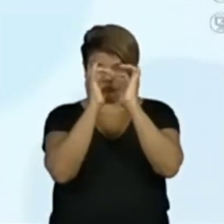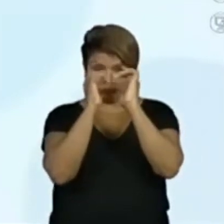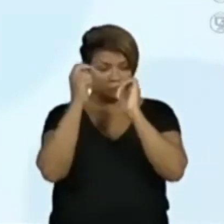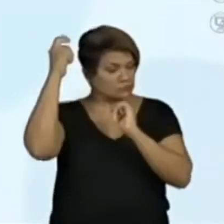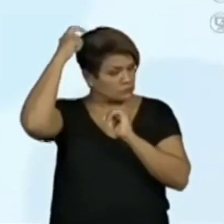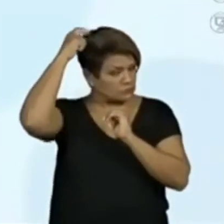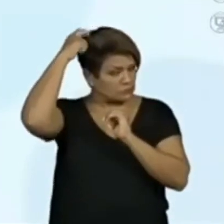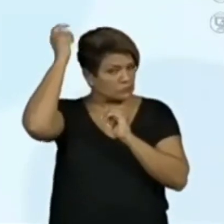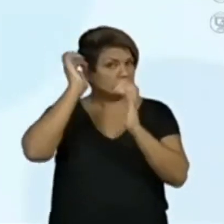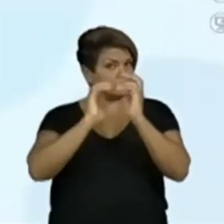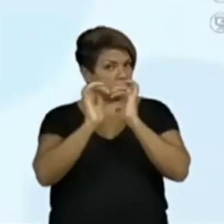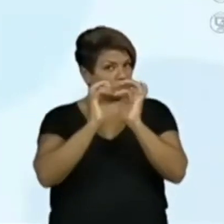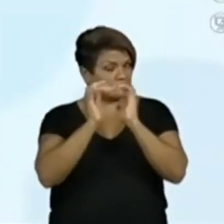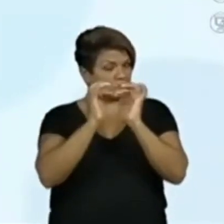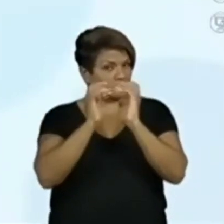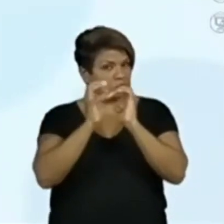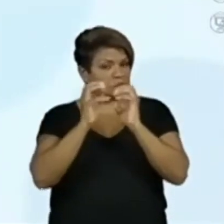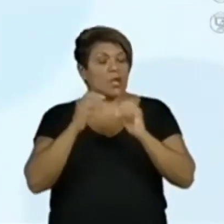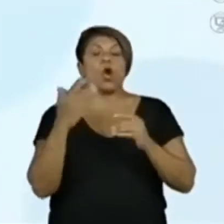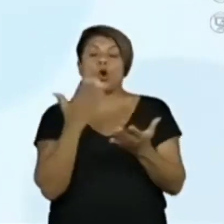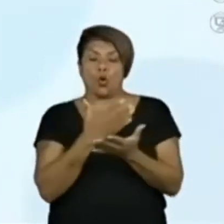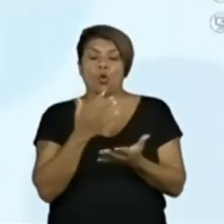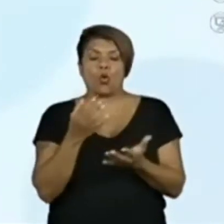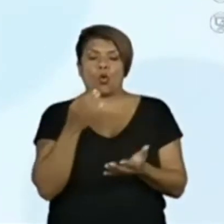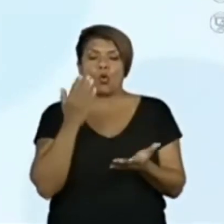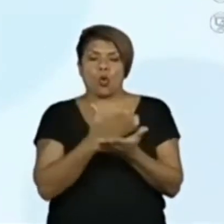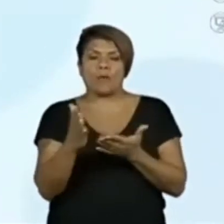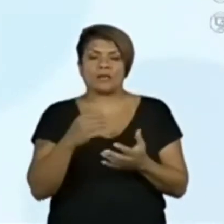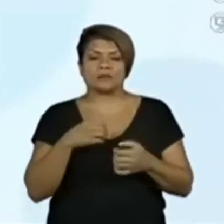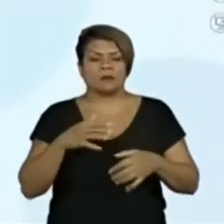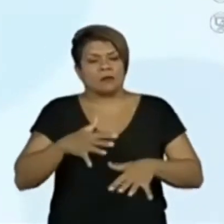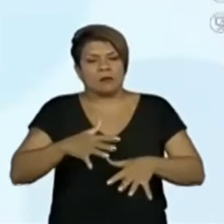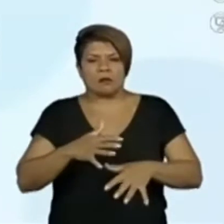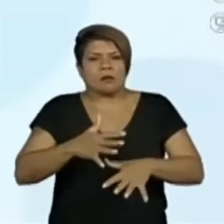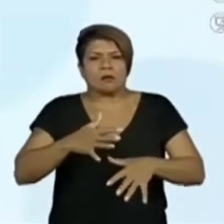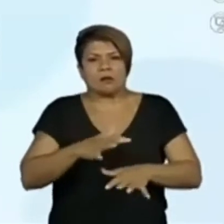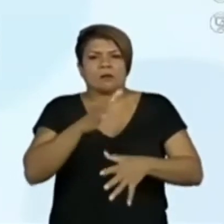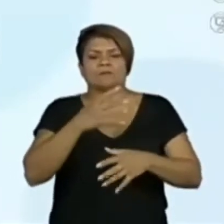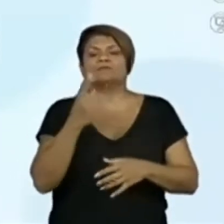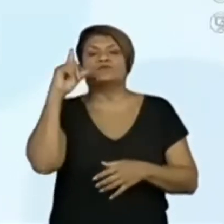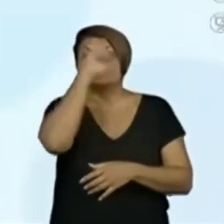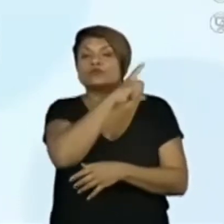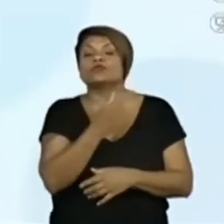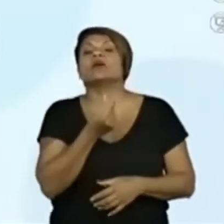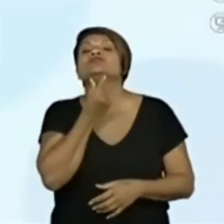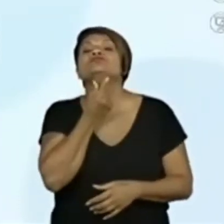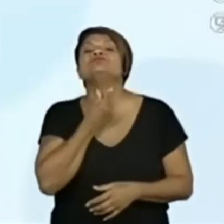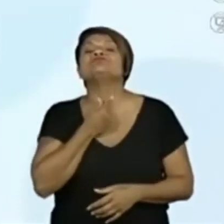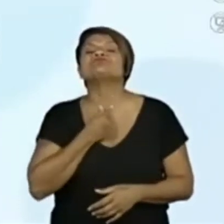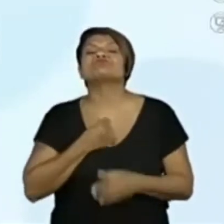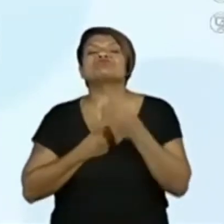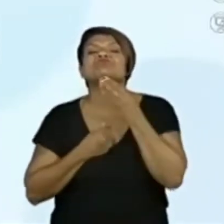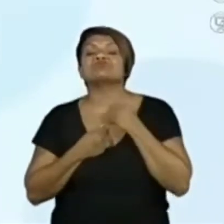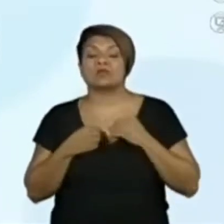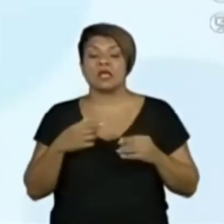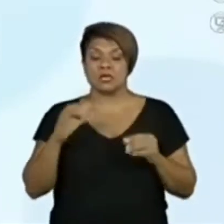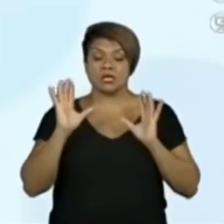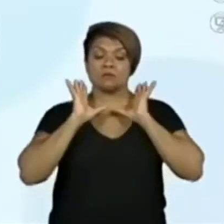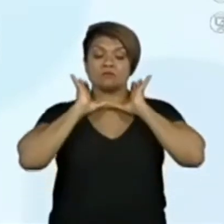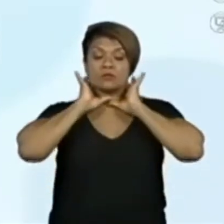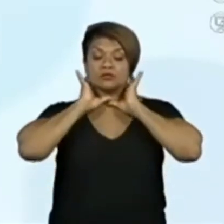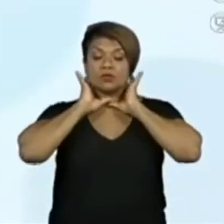por contrações e espasmos, dificuldade para engolir e rigidez no